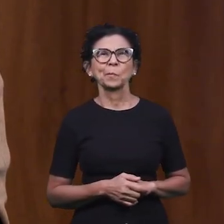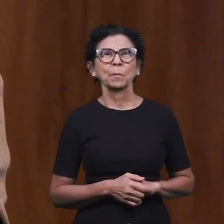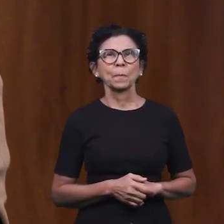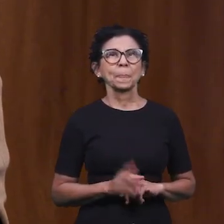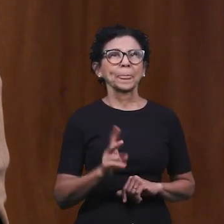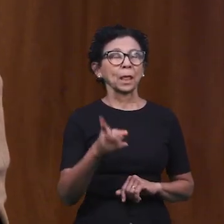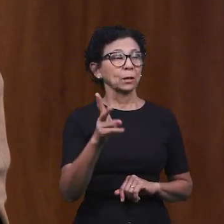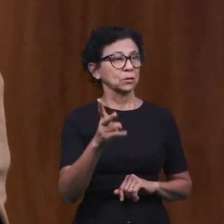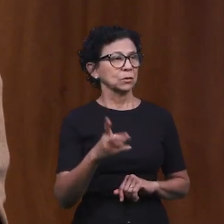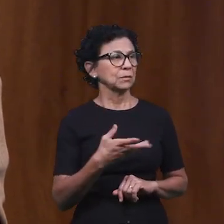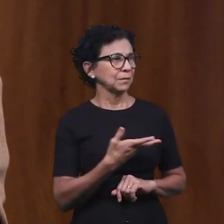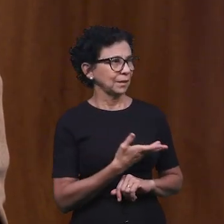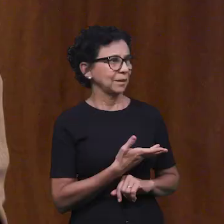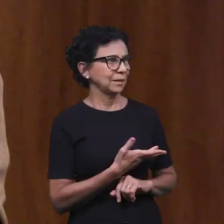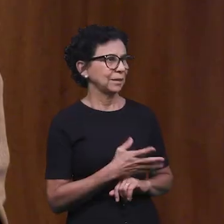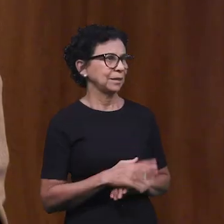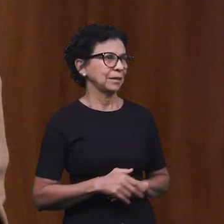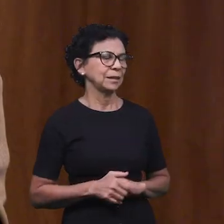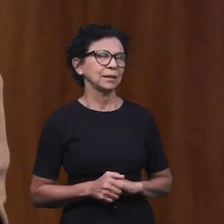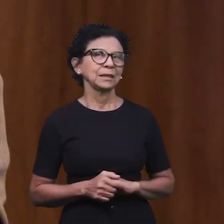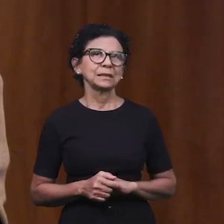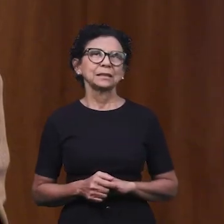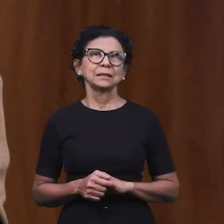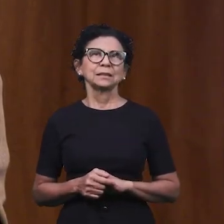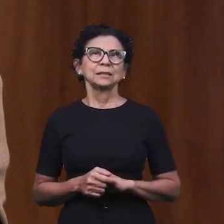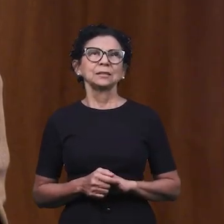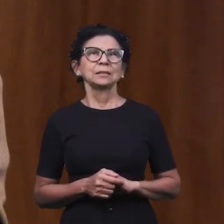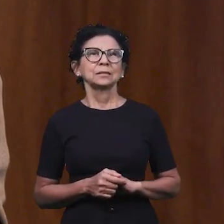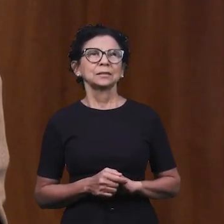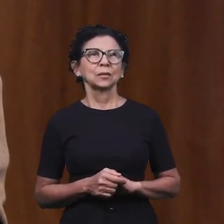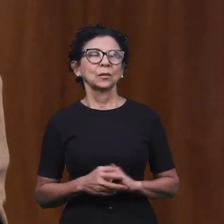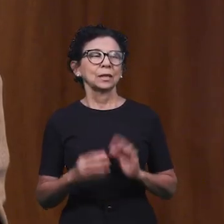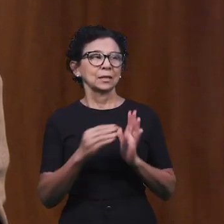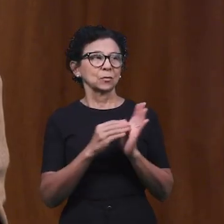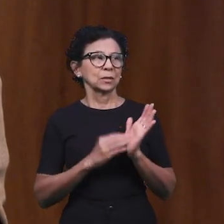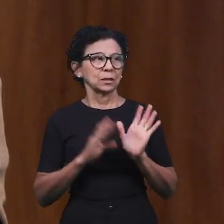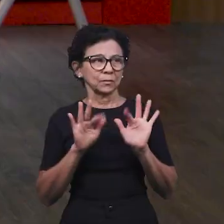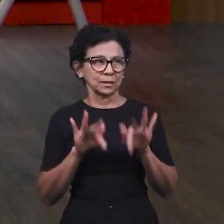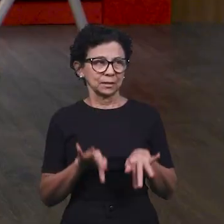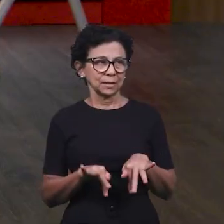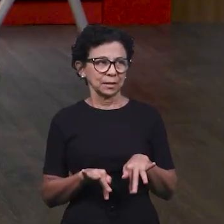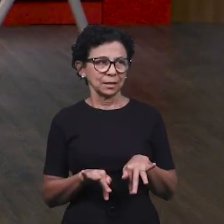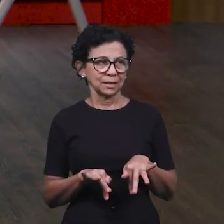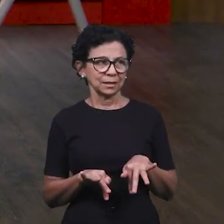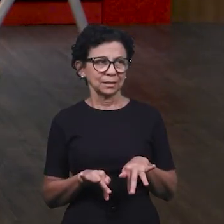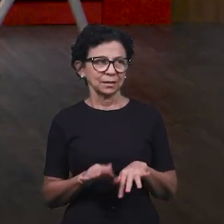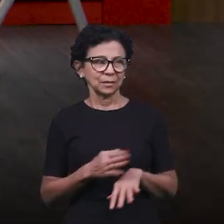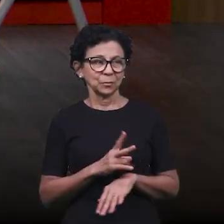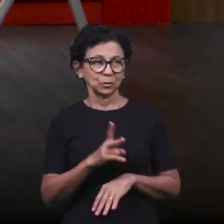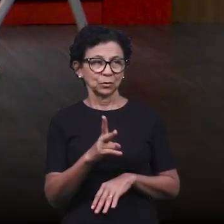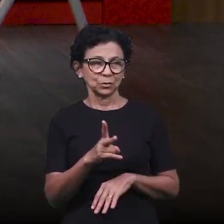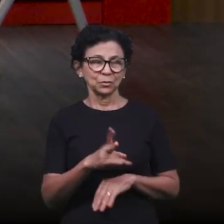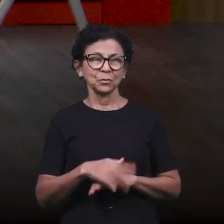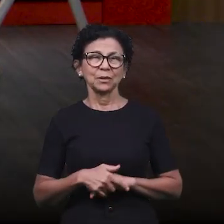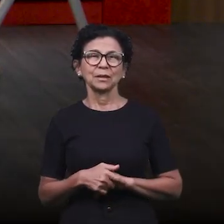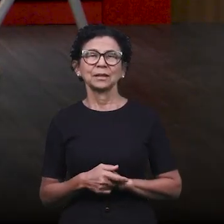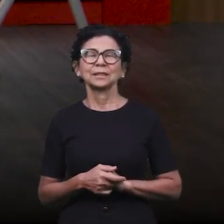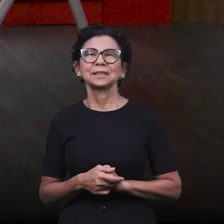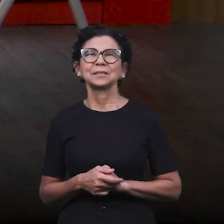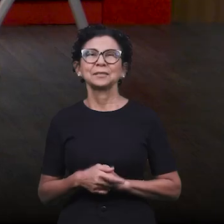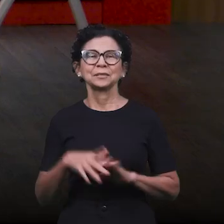olha, vamos continuar. Amém. Esse episódio encerra por aqui, mas nós vamos continuar com o Pedro aqui e vamos